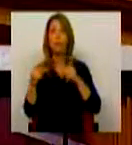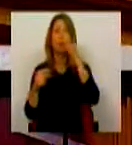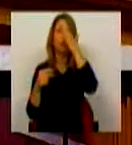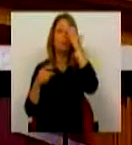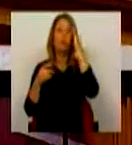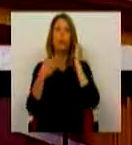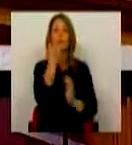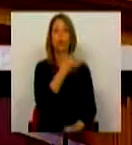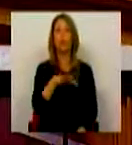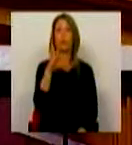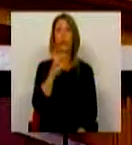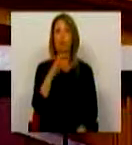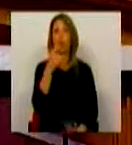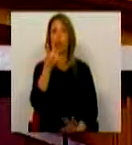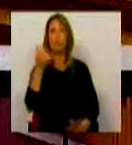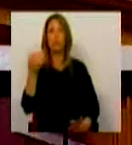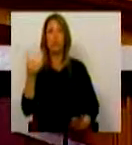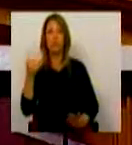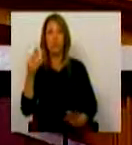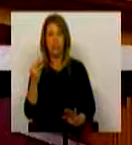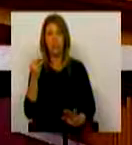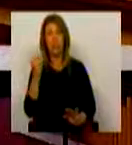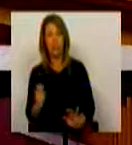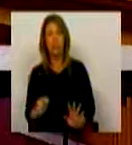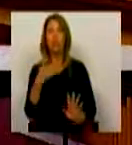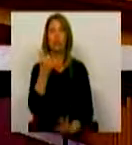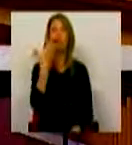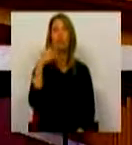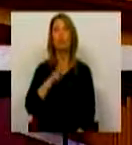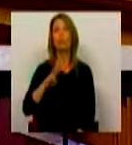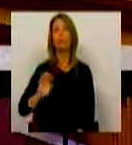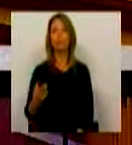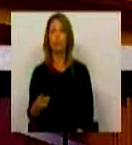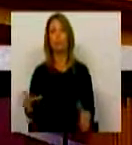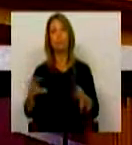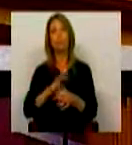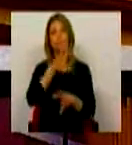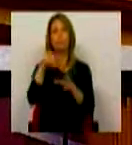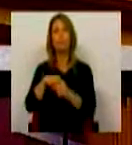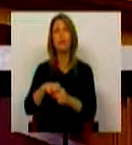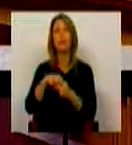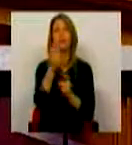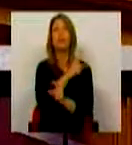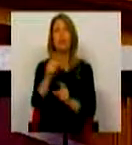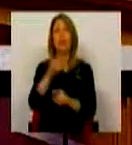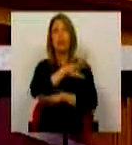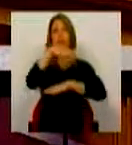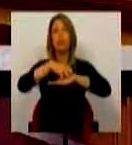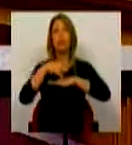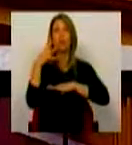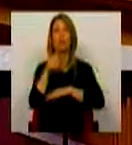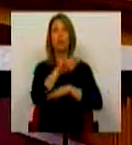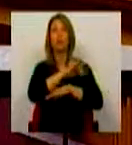de 2018 a 2023, serão de 21 milhões de euros. Serão abrangidas 100 instalações e mais de